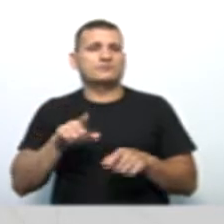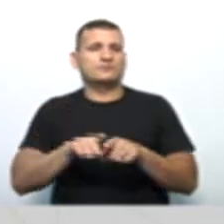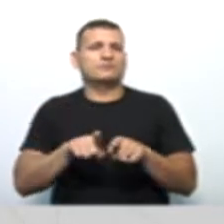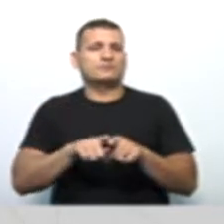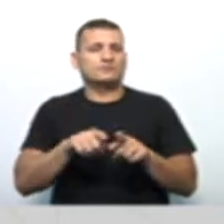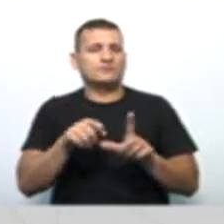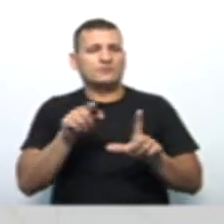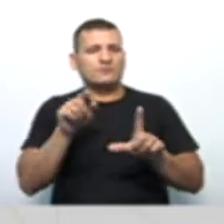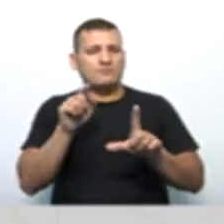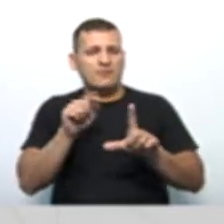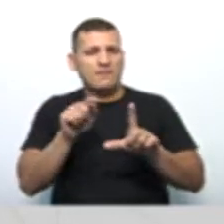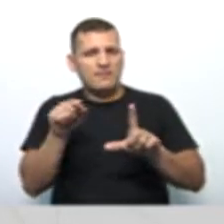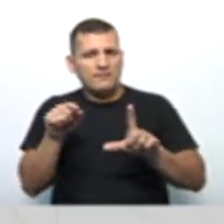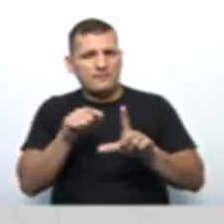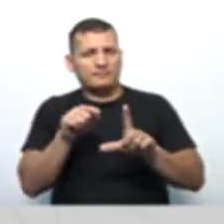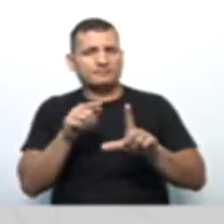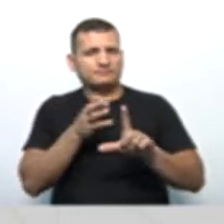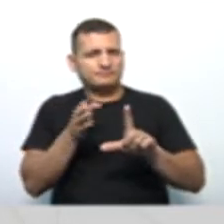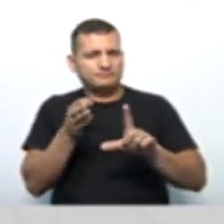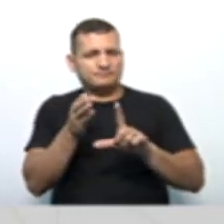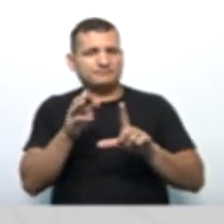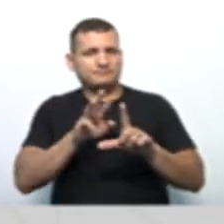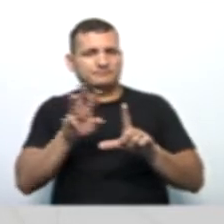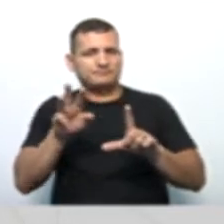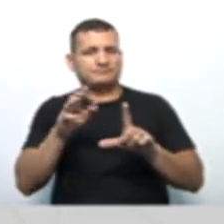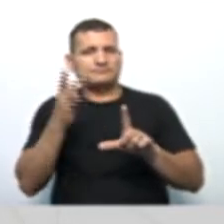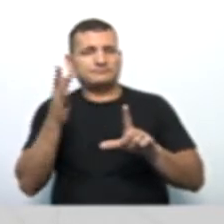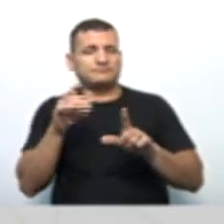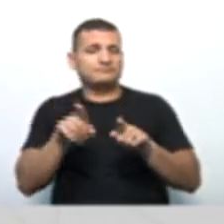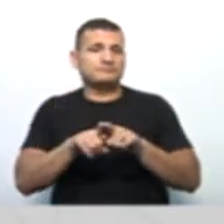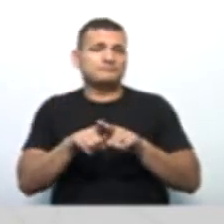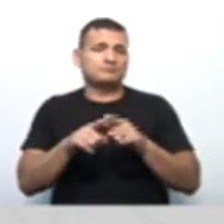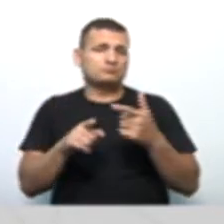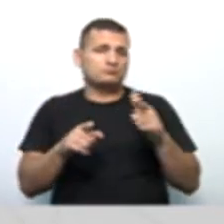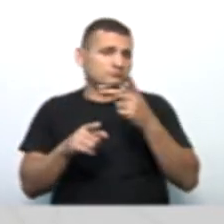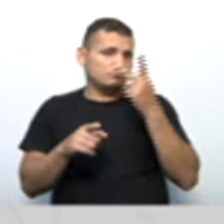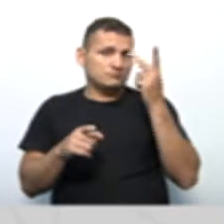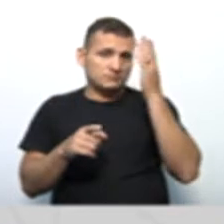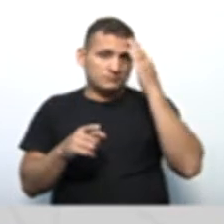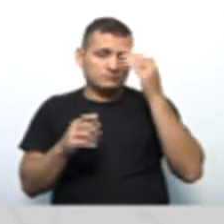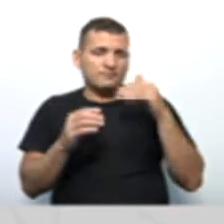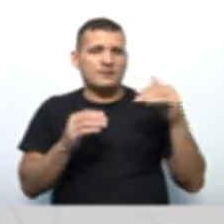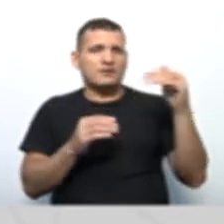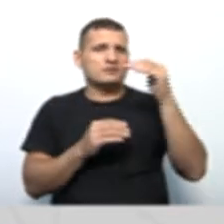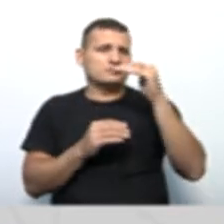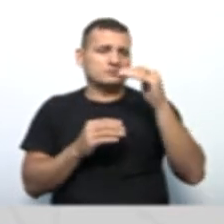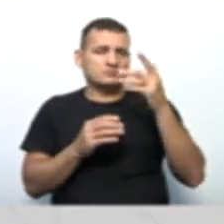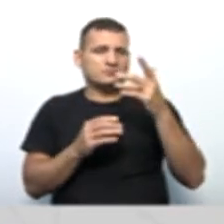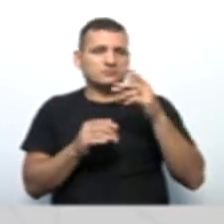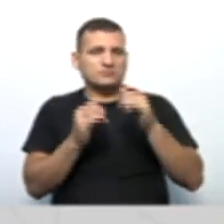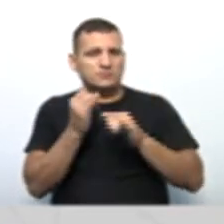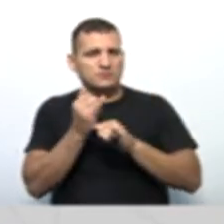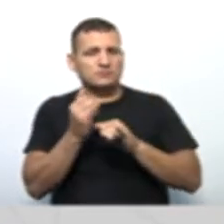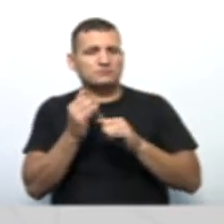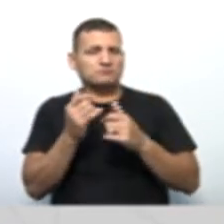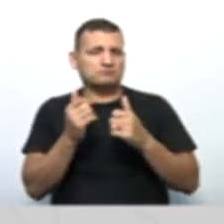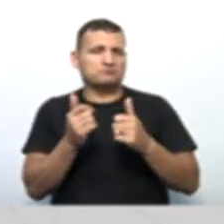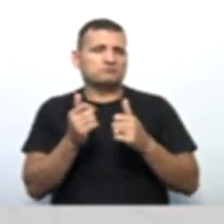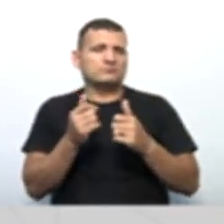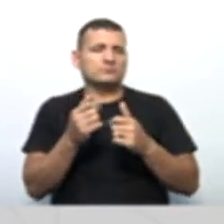de forma fácil no seu site e os caras mais avançados obviamente ele vai ter mais facilidade também não pode ser aquele site muito